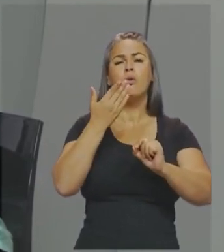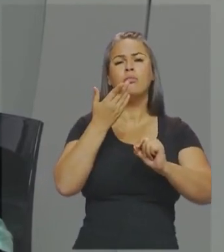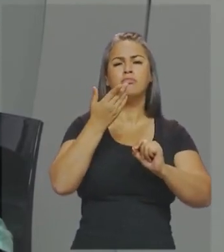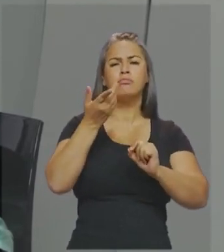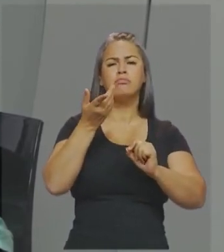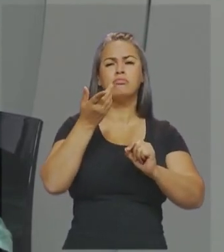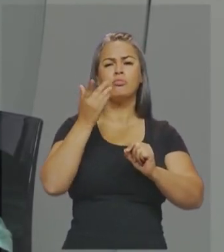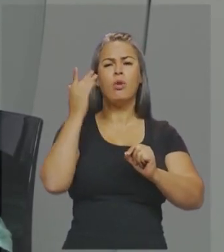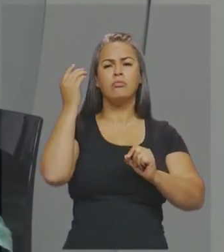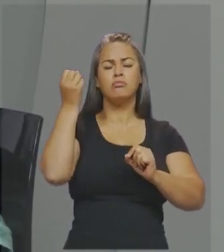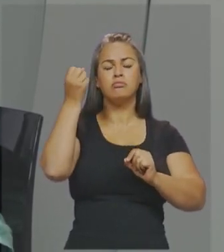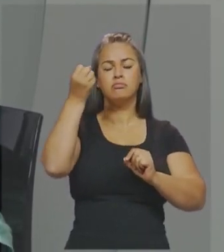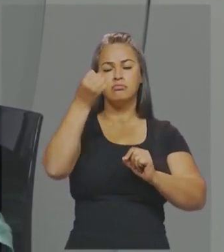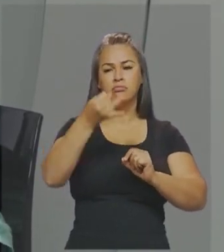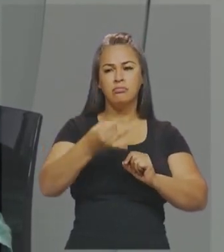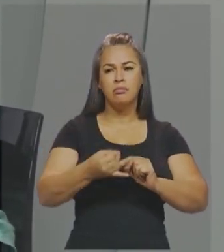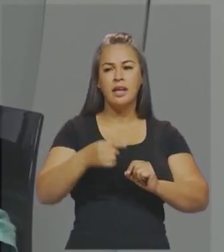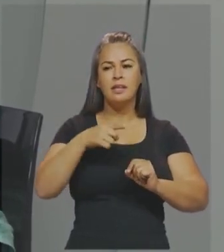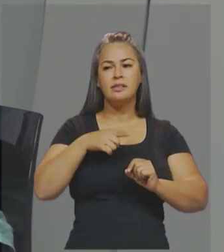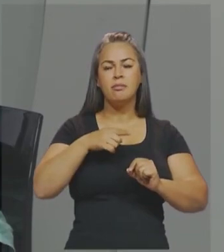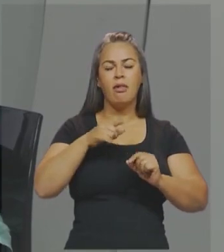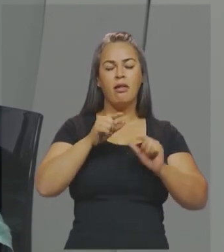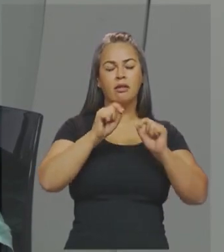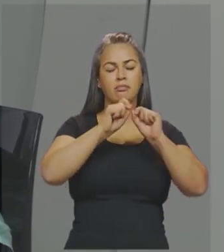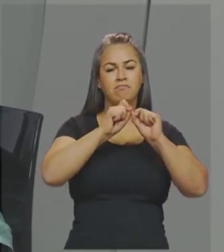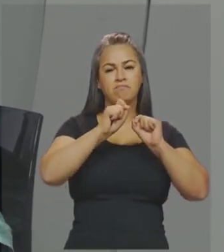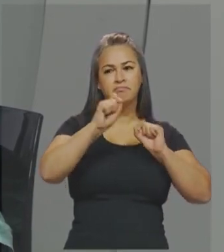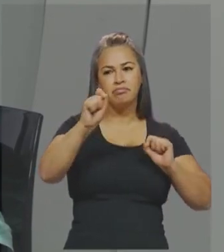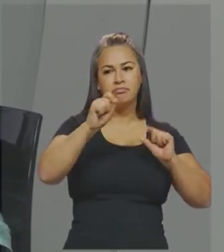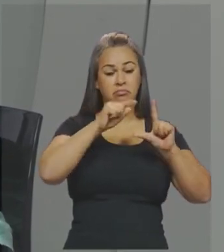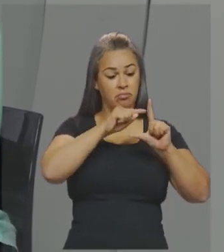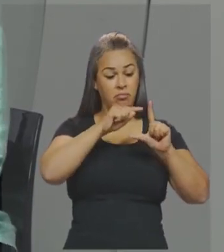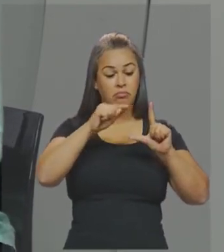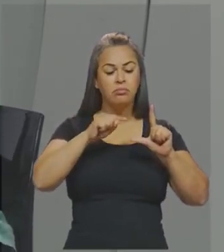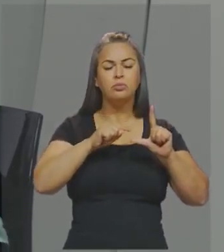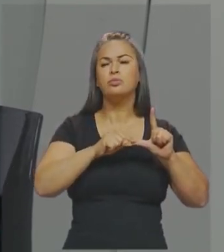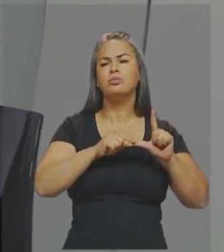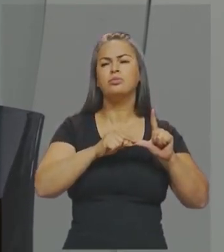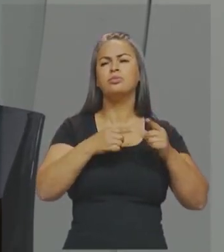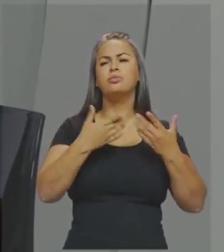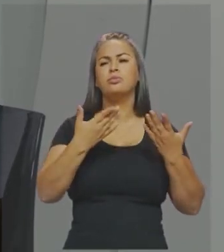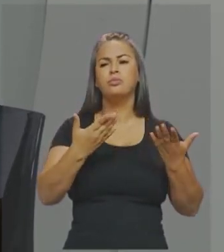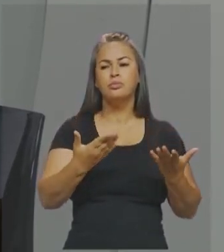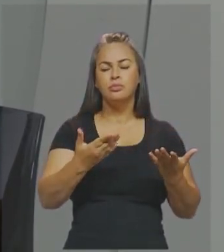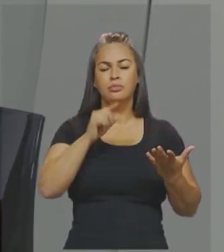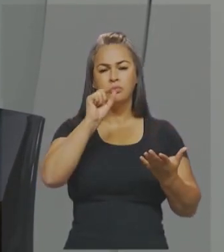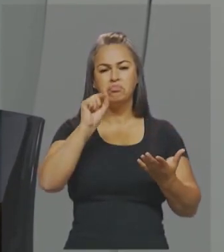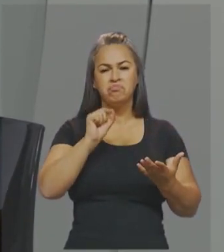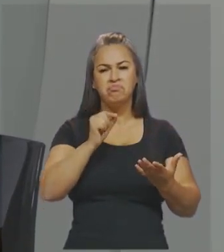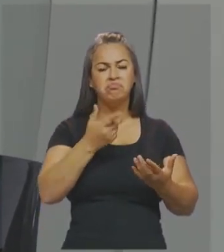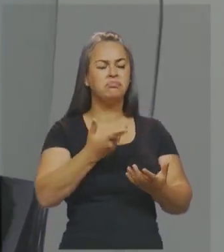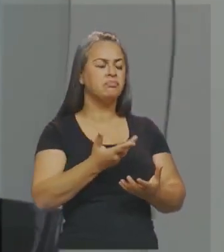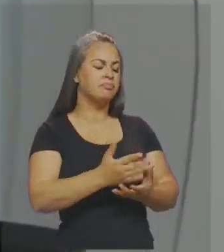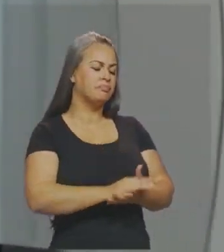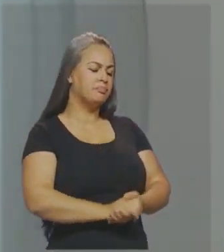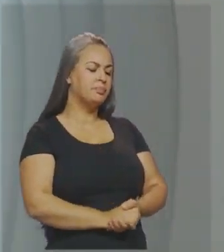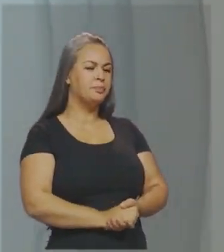ângulo? Ei, Gemily, tudo jóia? O que determina a medida de um ângulo?